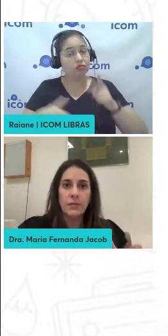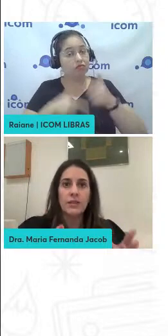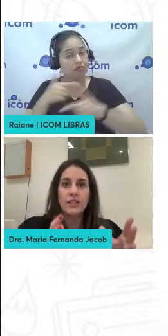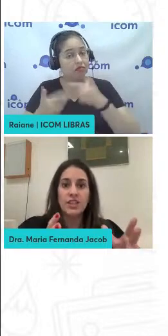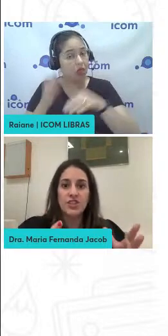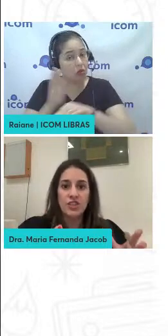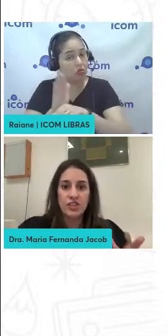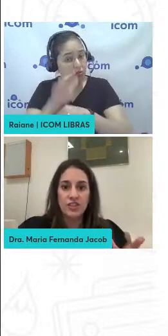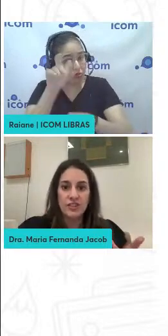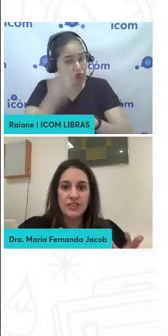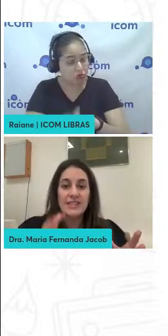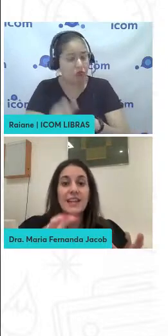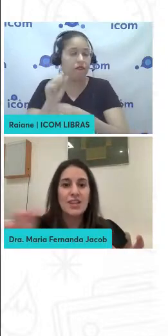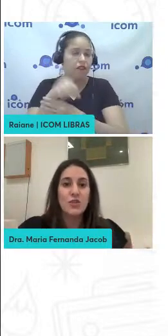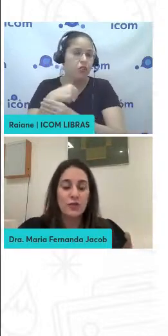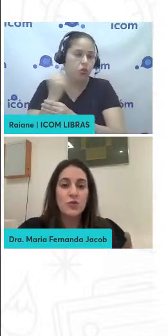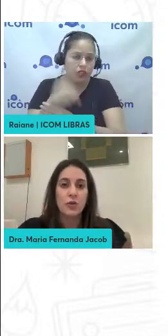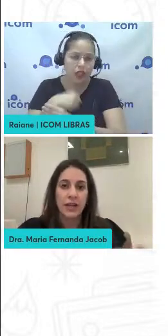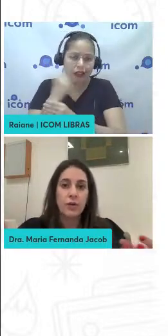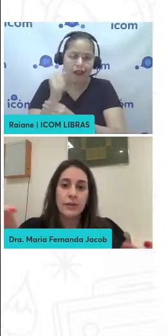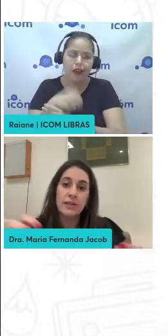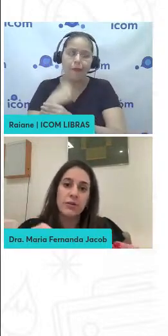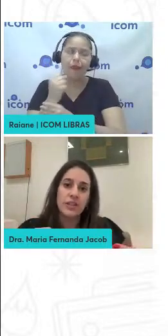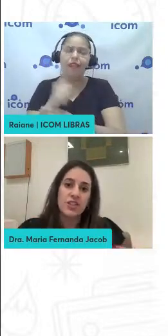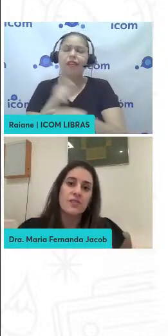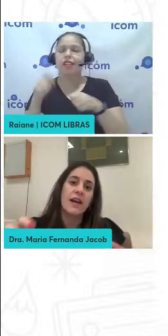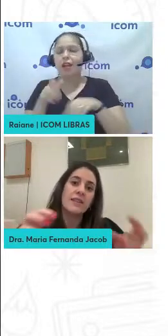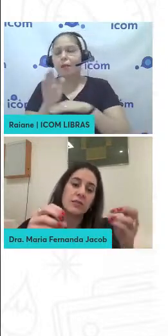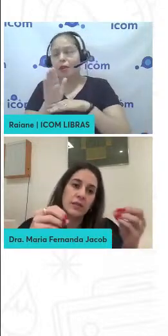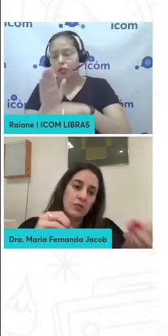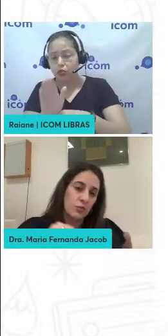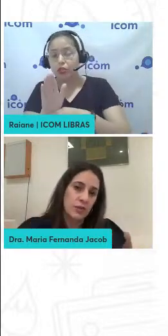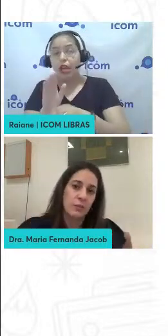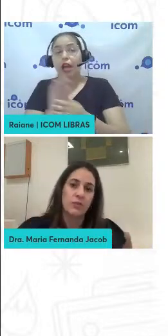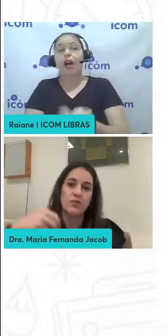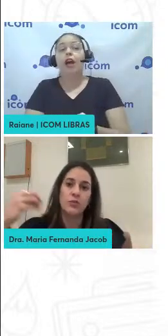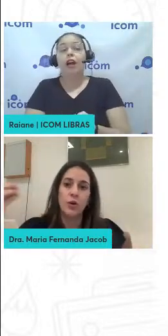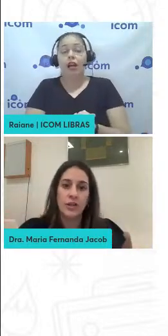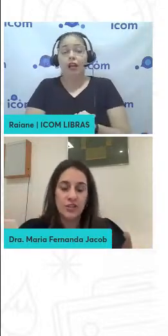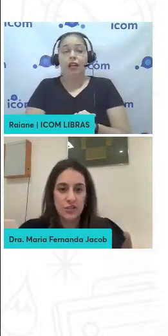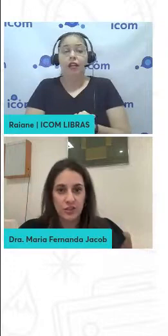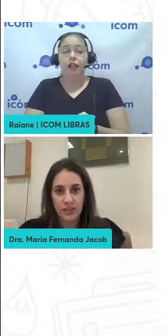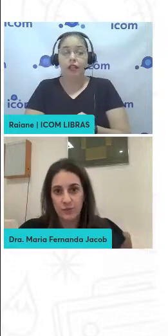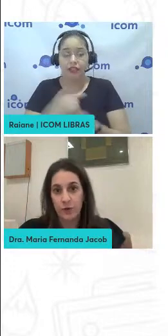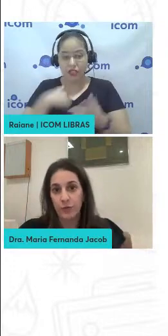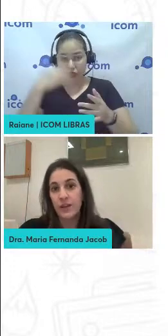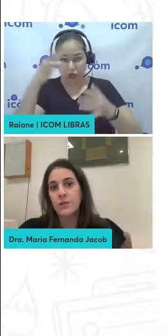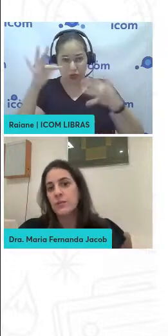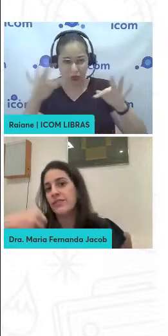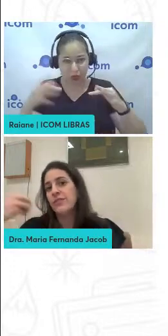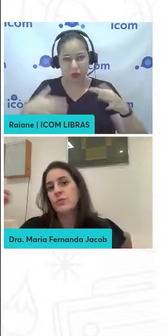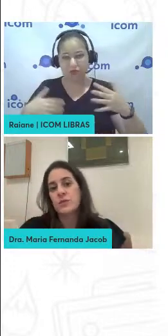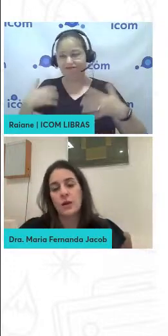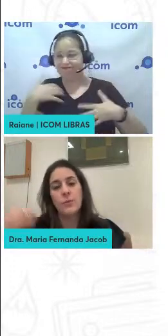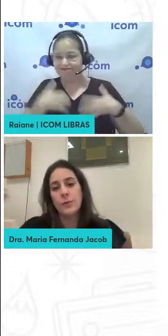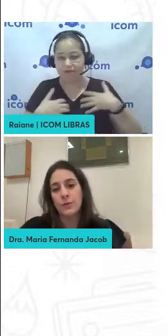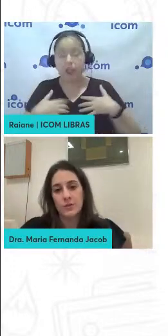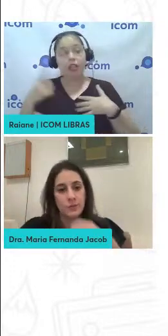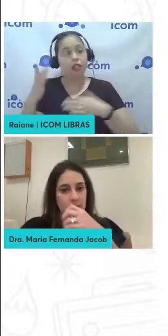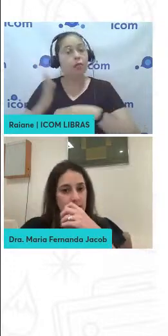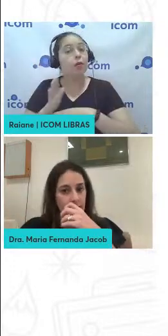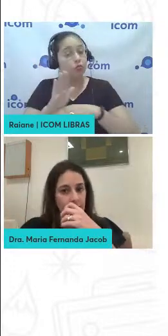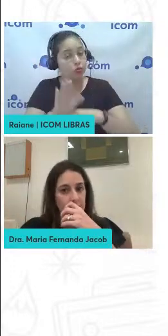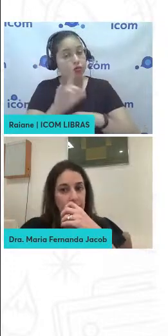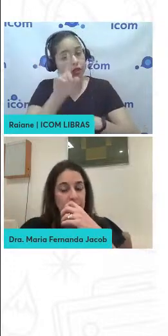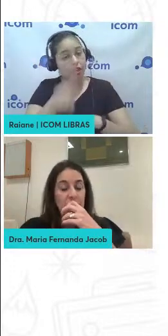de um trabalho ali de cinético funcional, né, que é o que a gente faz dentro de um trabalho de dor, de devolver uma função para o